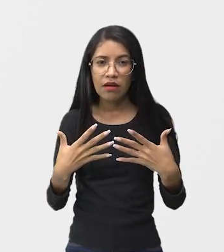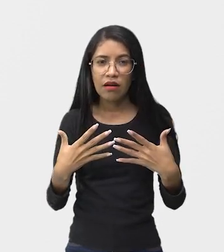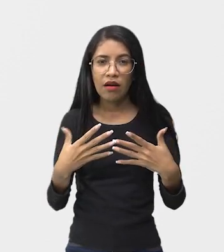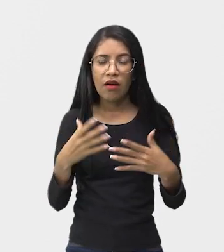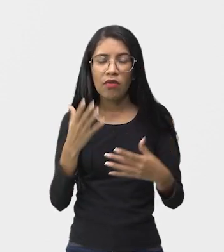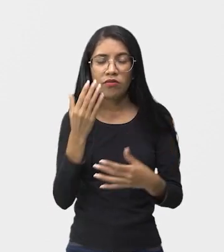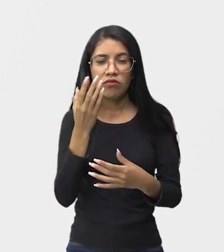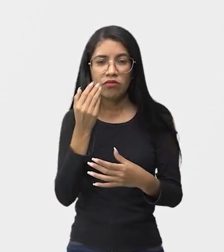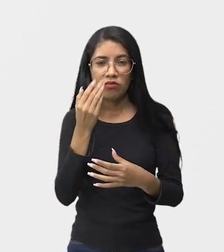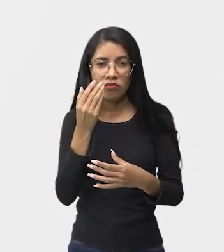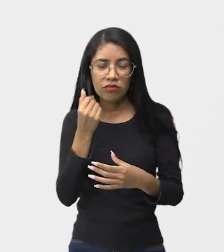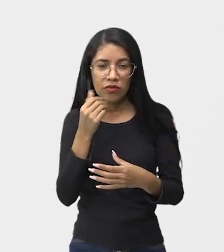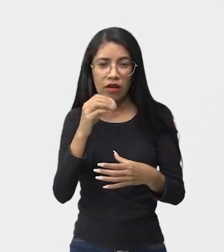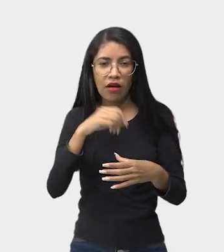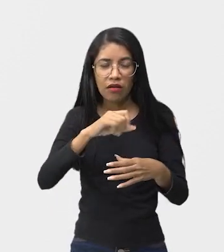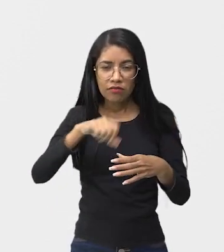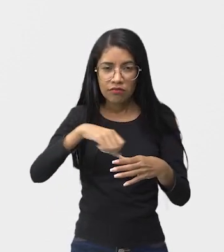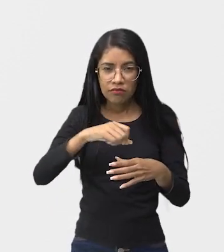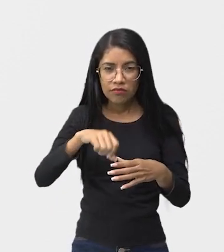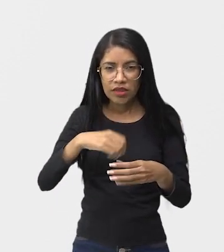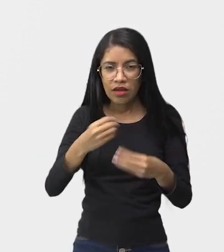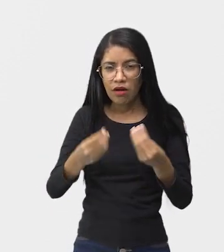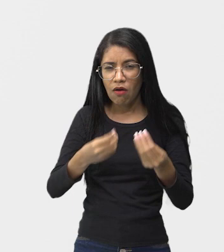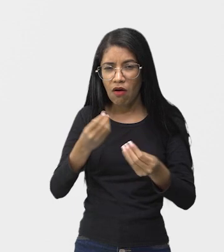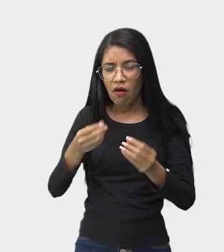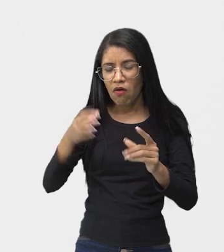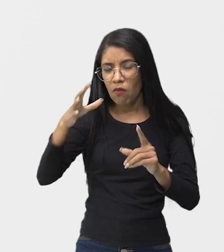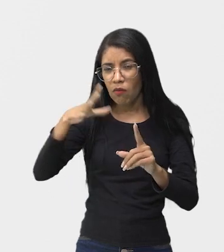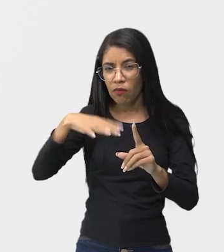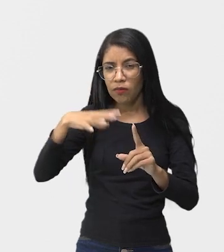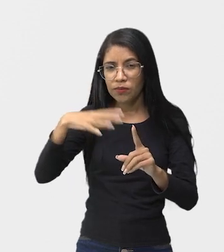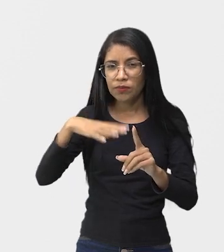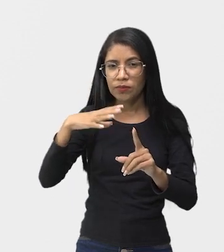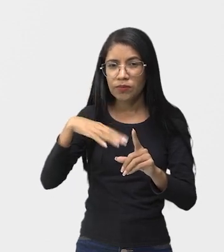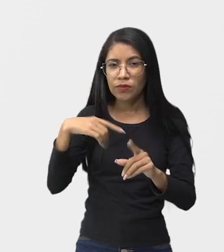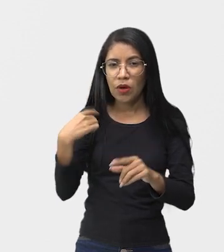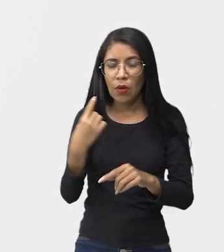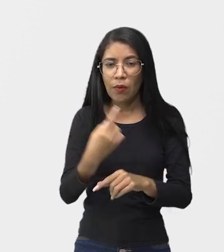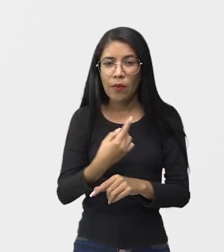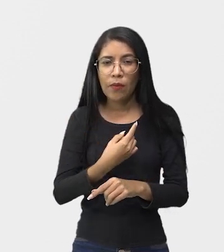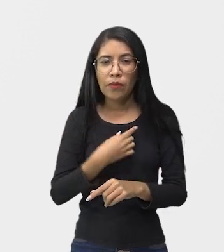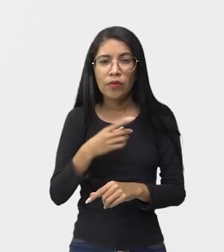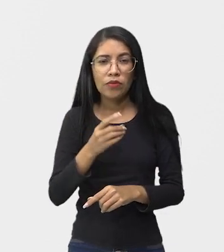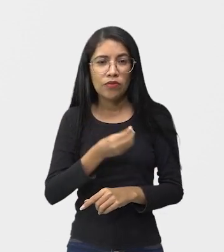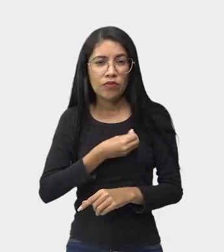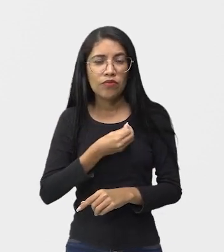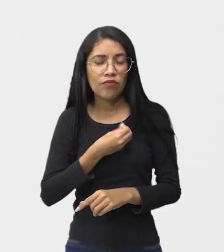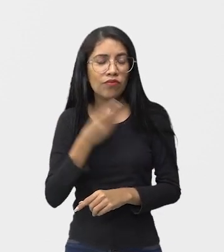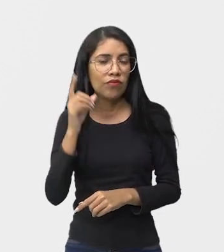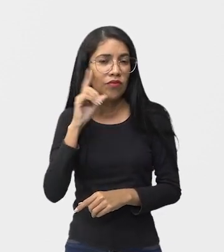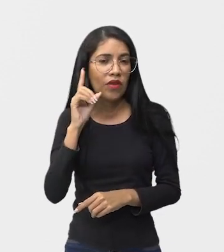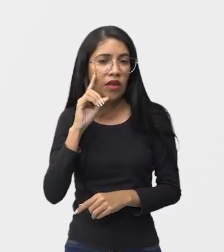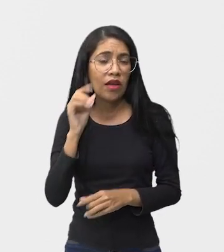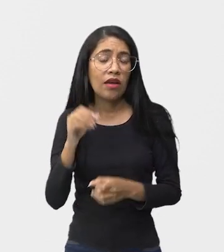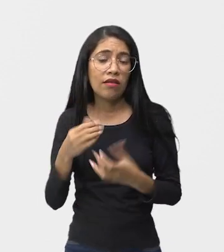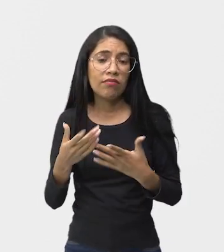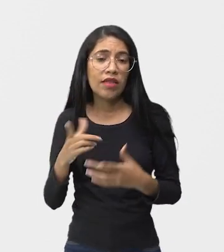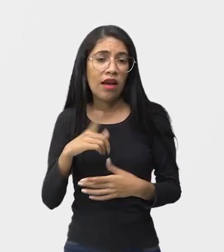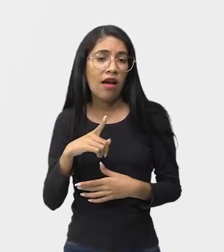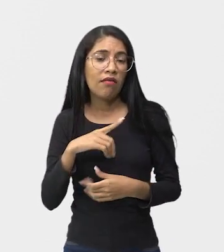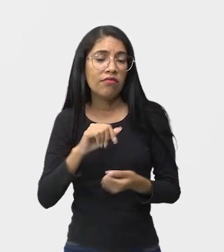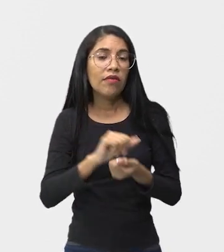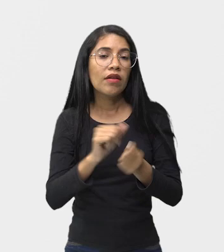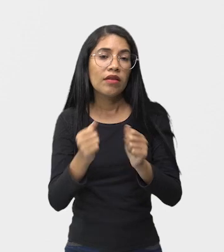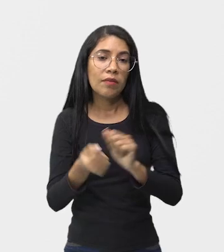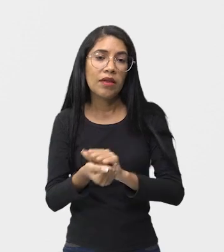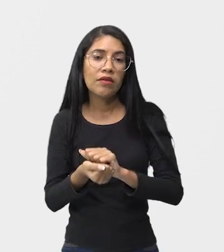sobre essa alimentação, como ela influencia no nosso cotidiano. Claro que houve as suas